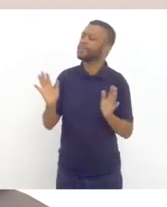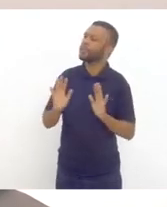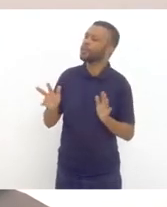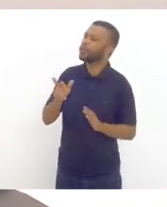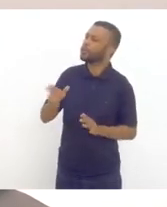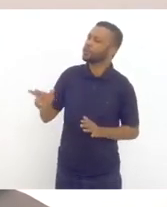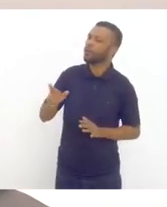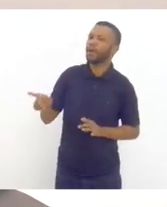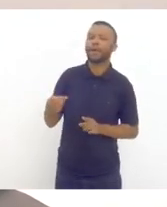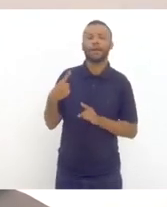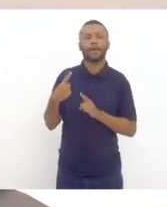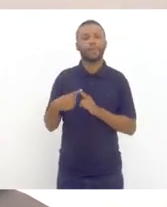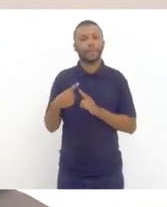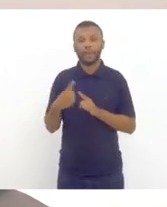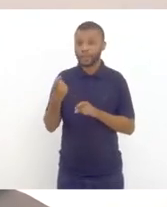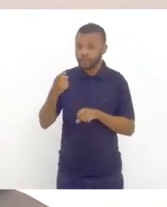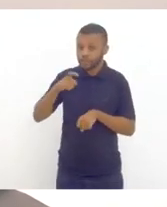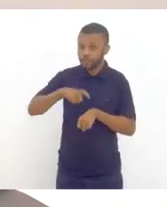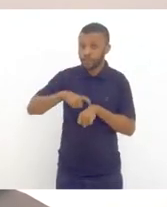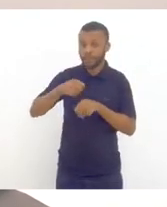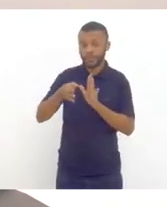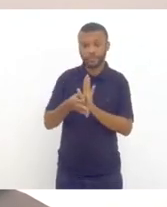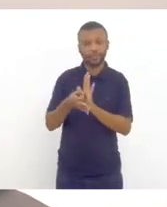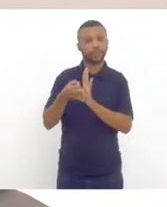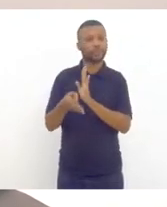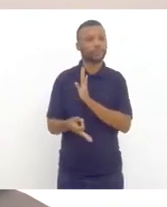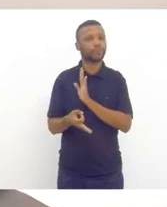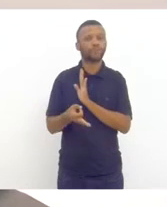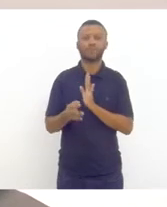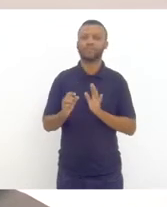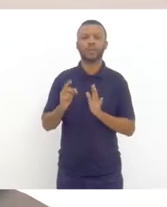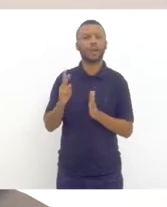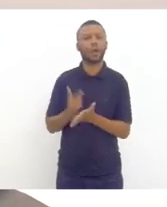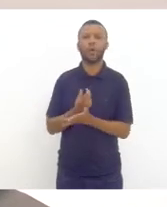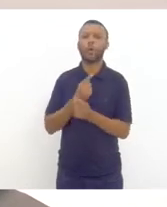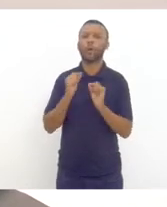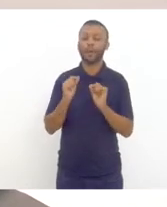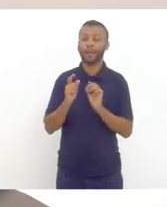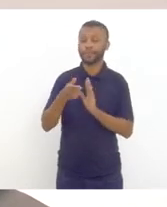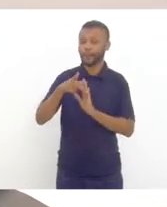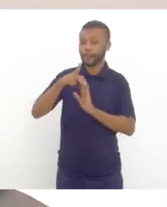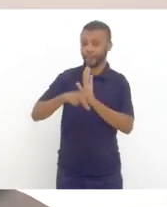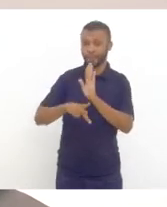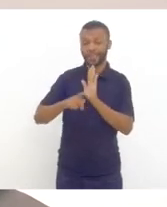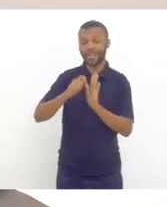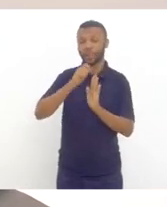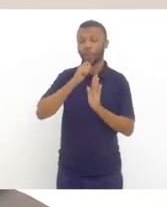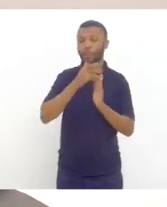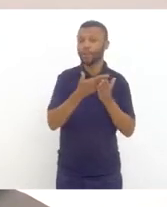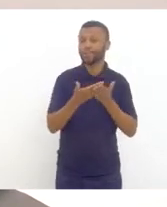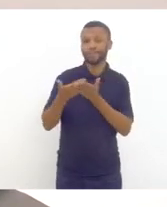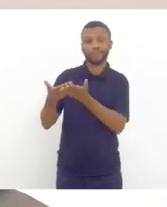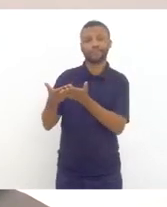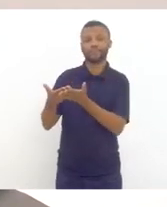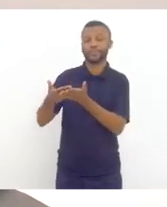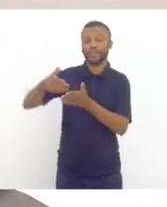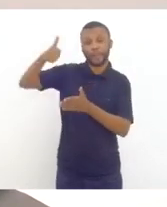Claro. Porque quando ela deu o parecer, deputado, a matéria não estava encaminhada, esse parecer não é recente.